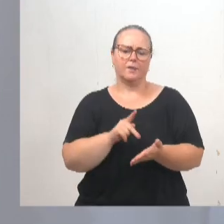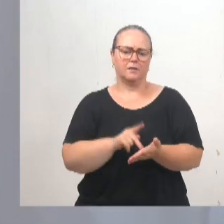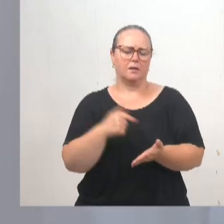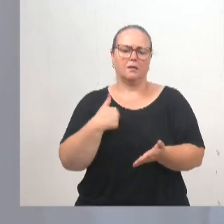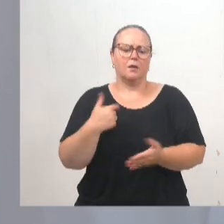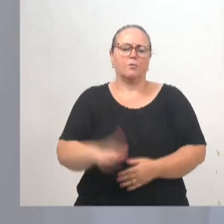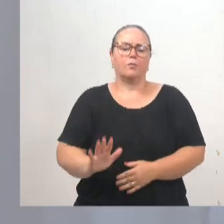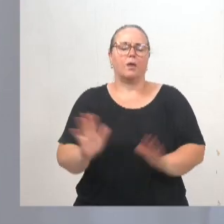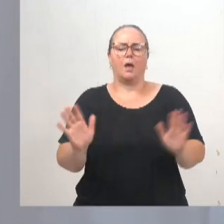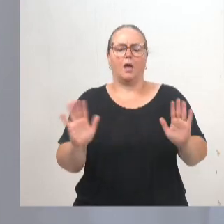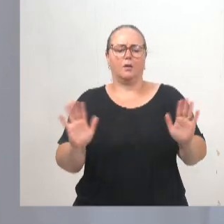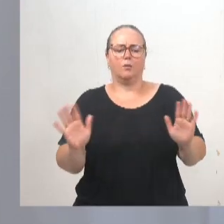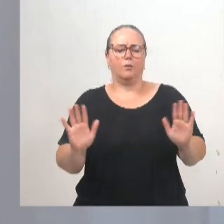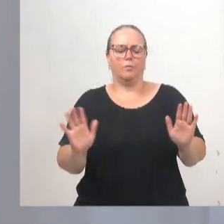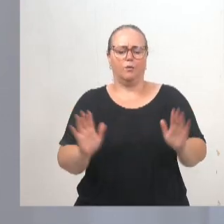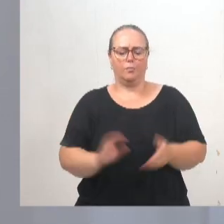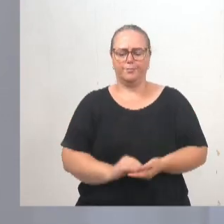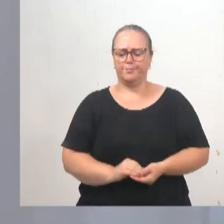trazer